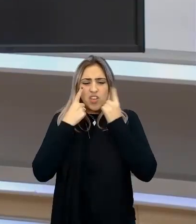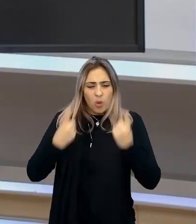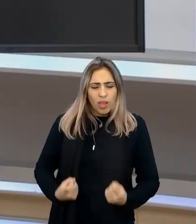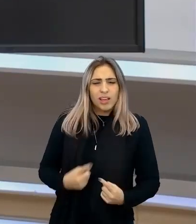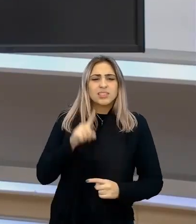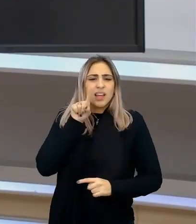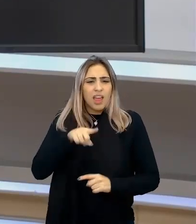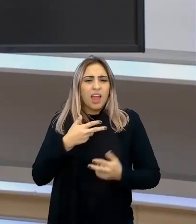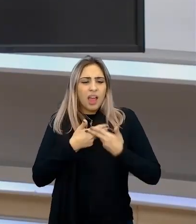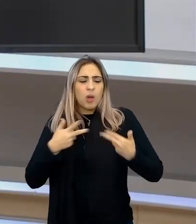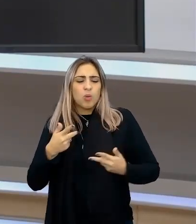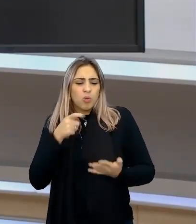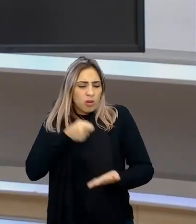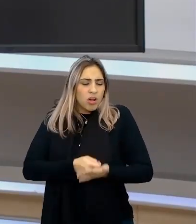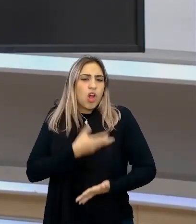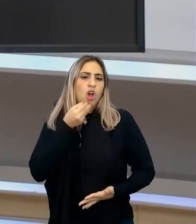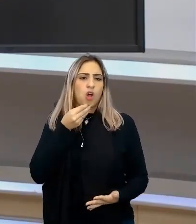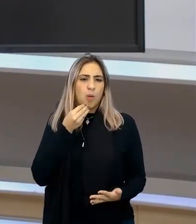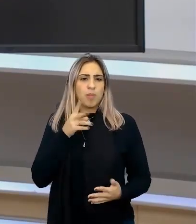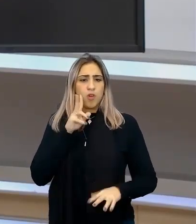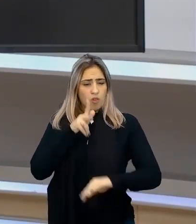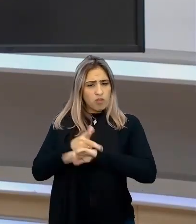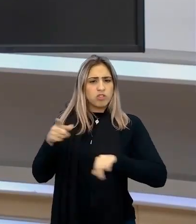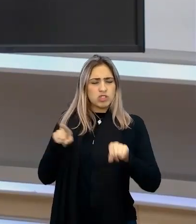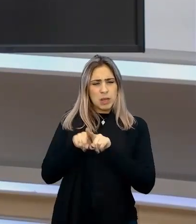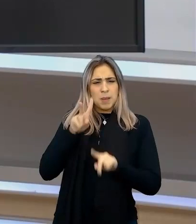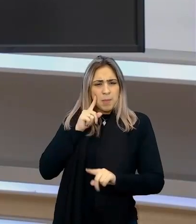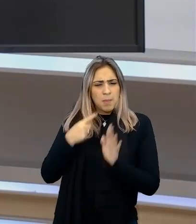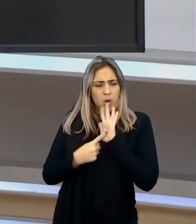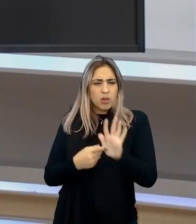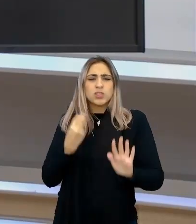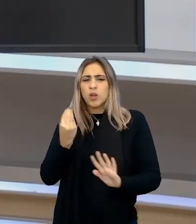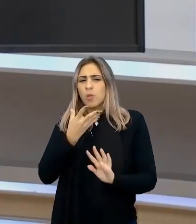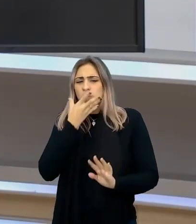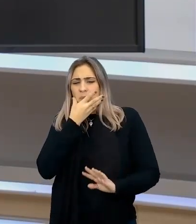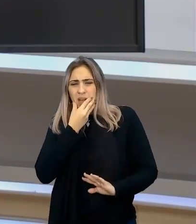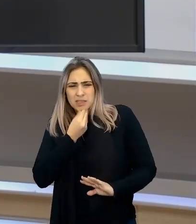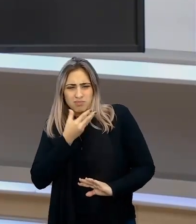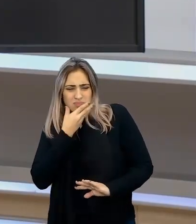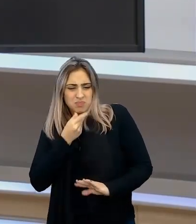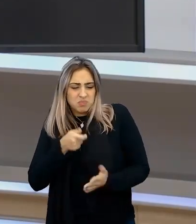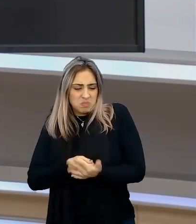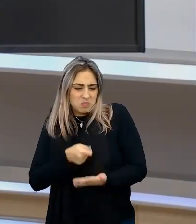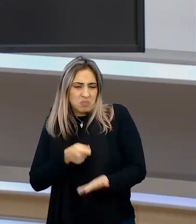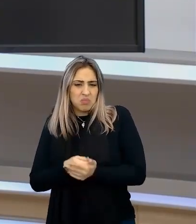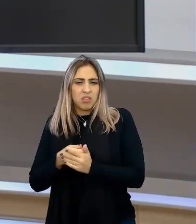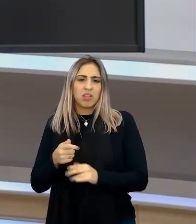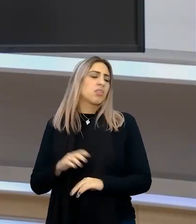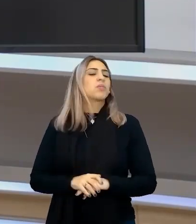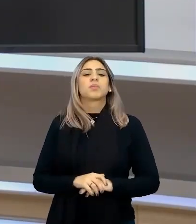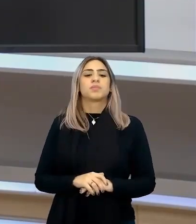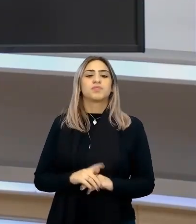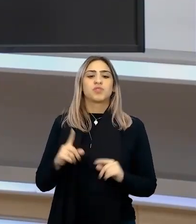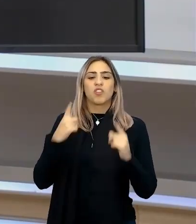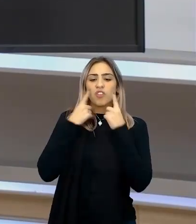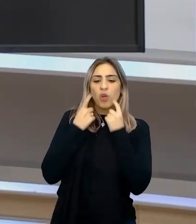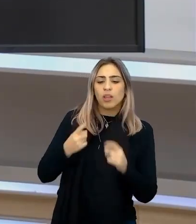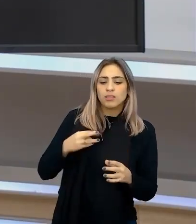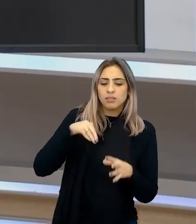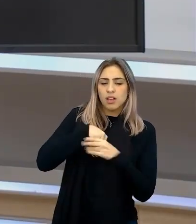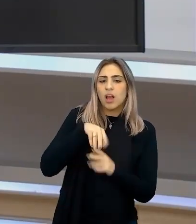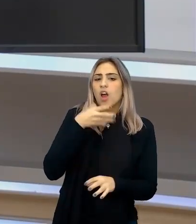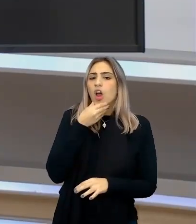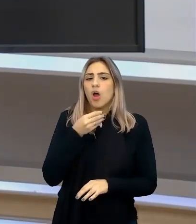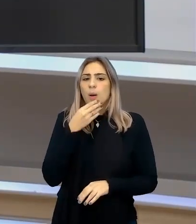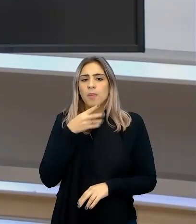algo a ver com ser homem. O vídeo também mostra como essa masculinidade tóxica leva à violência entre homens. Isso é